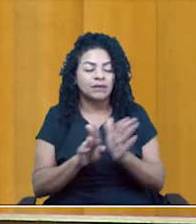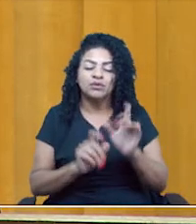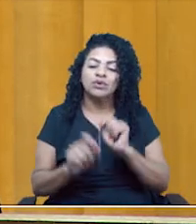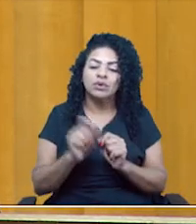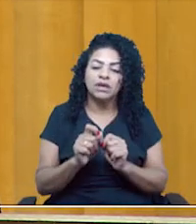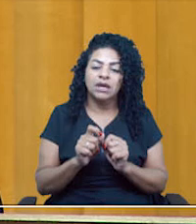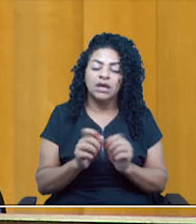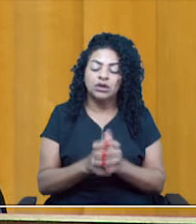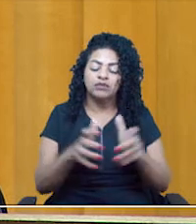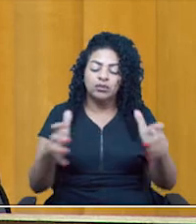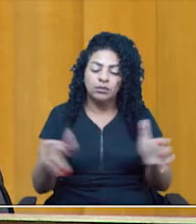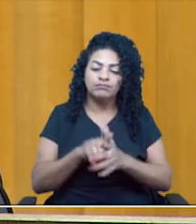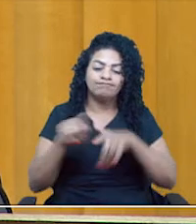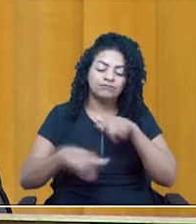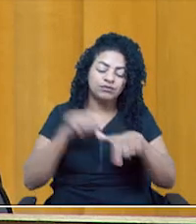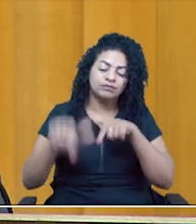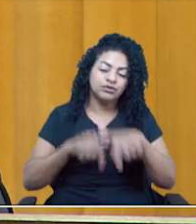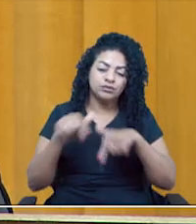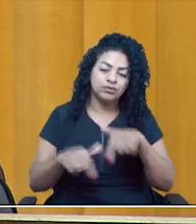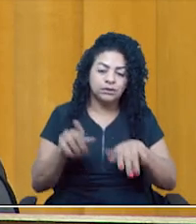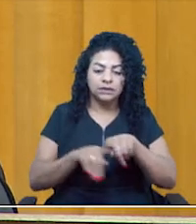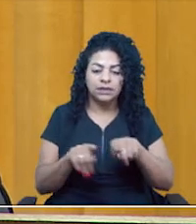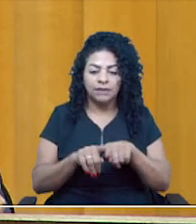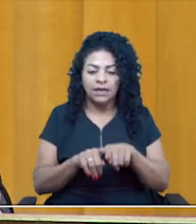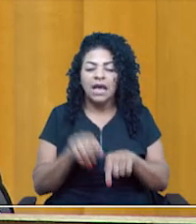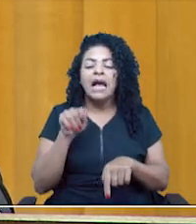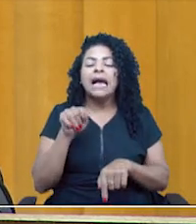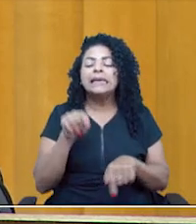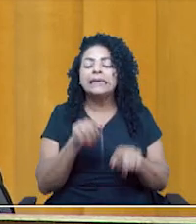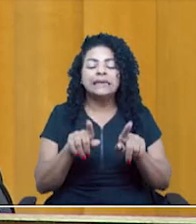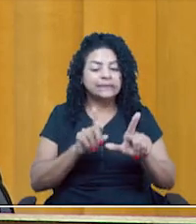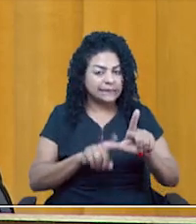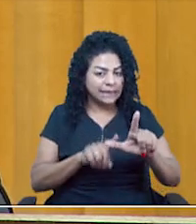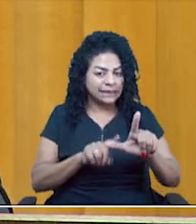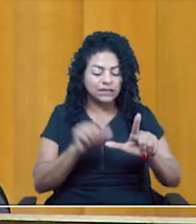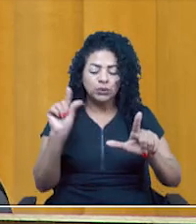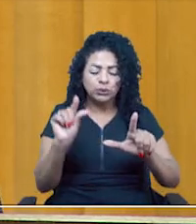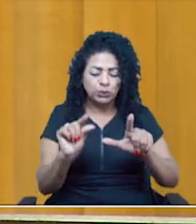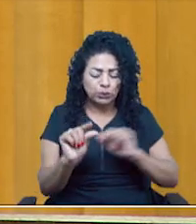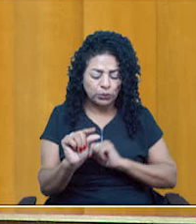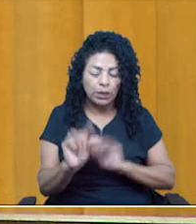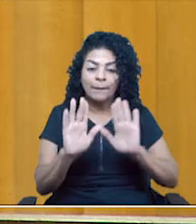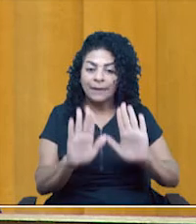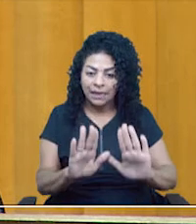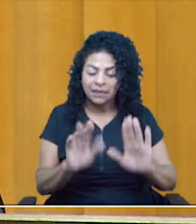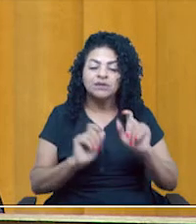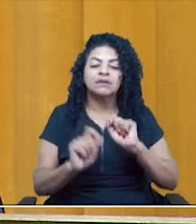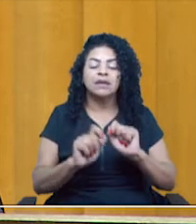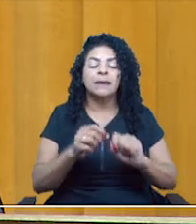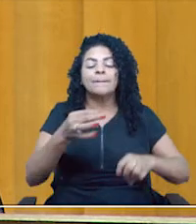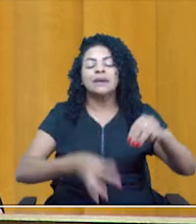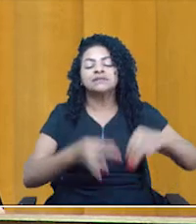carga de trabalho. As letras estão miúdas aqui, mas para os magistrados em geral,